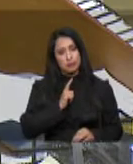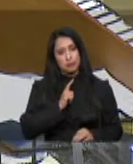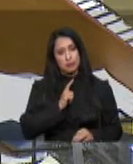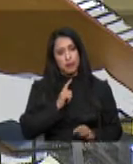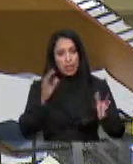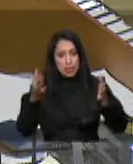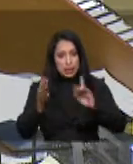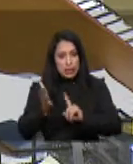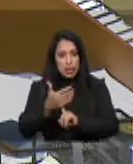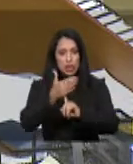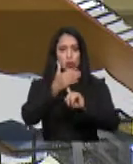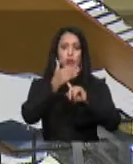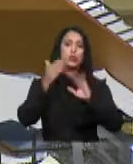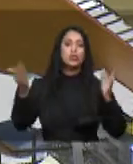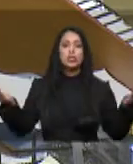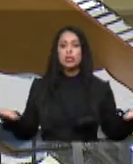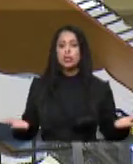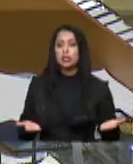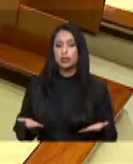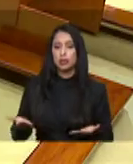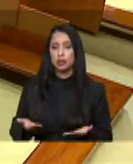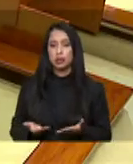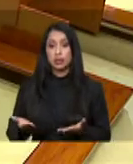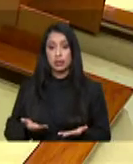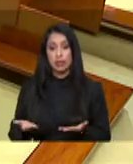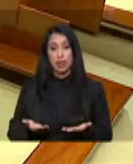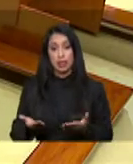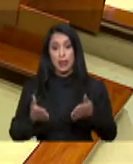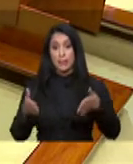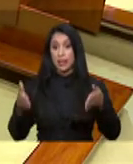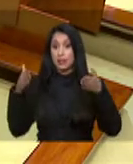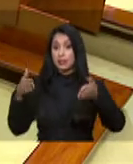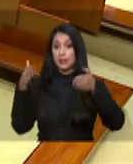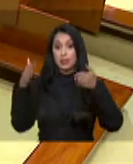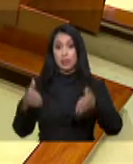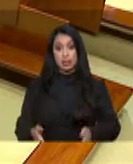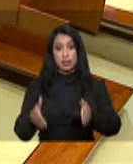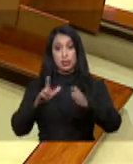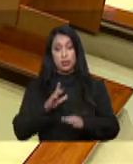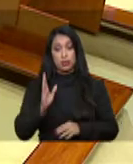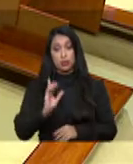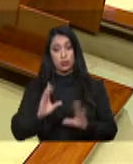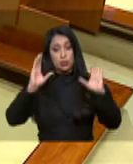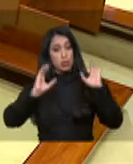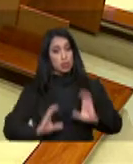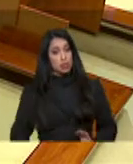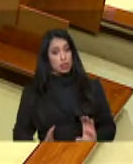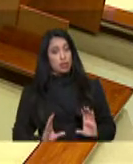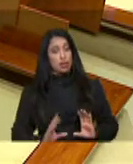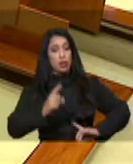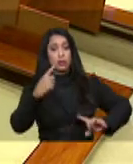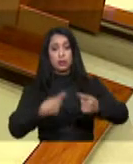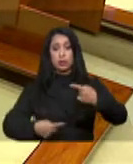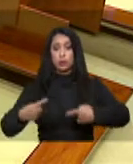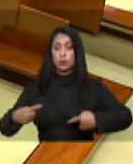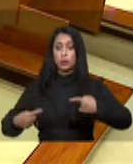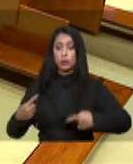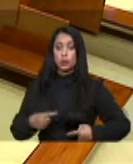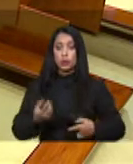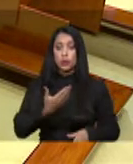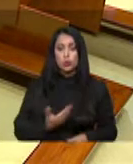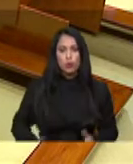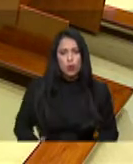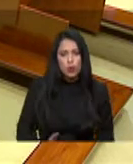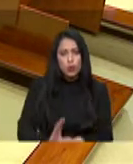as tecnologias que hoje permitem com certa facilidade a participação direta dos cidadãos nas discussões públicas, os